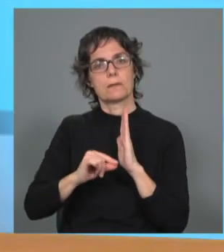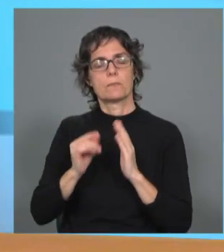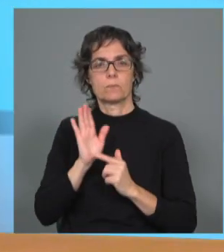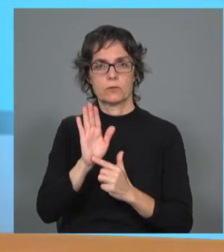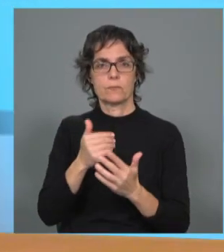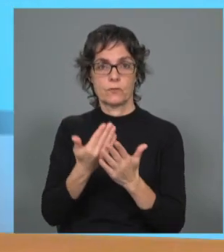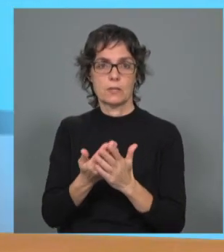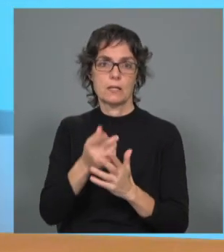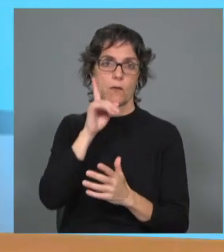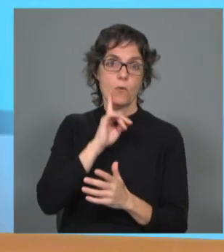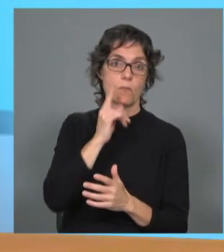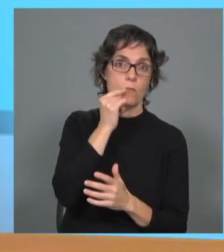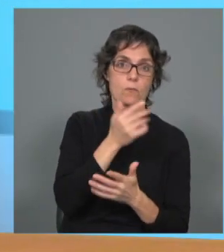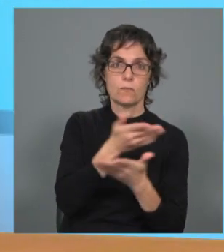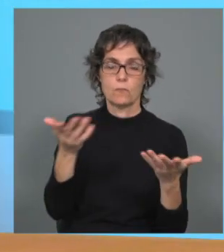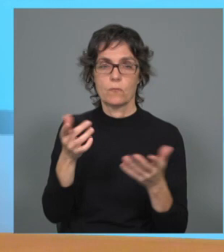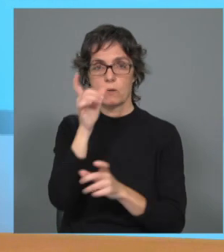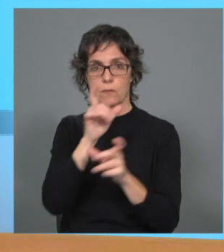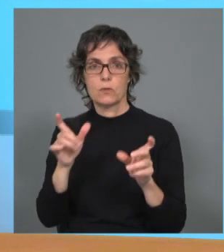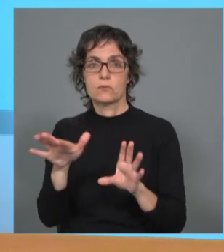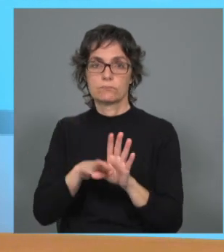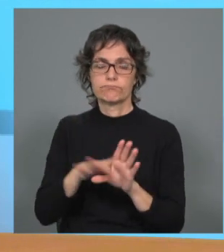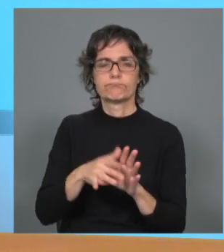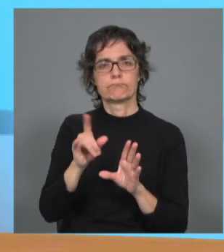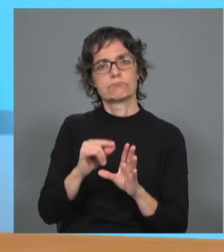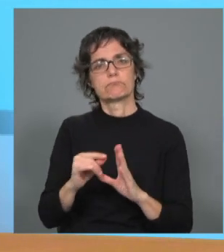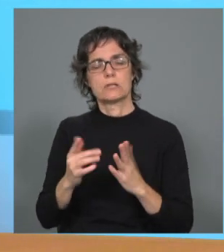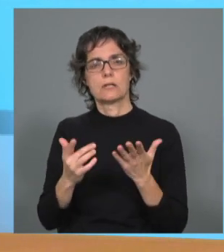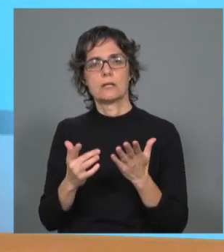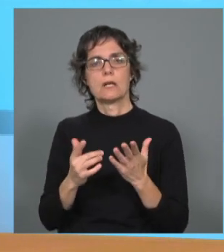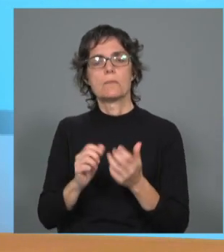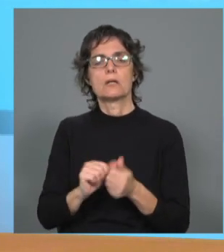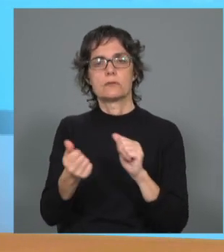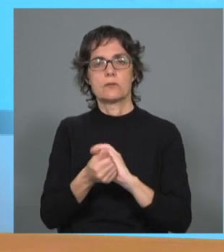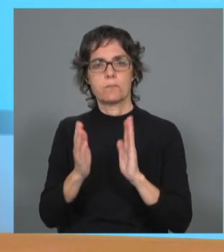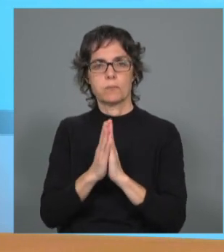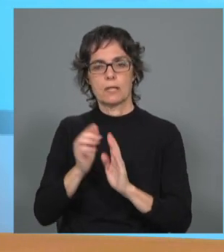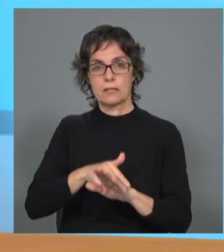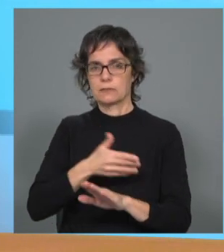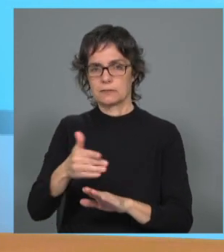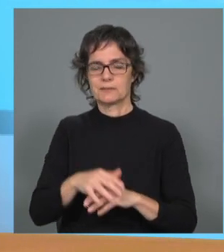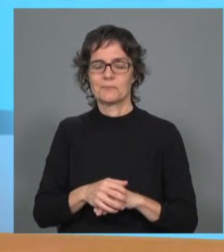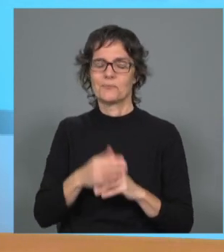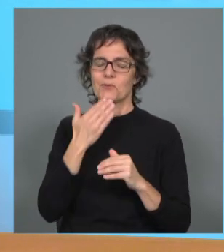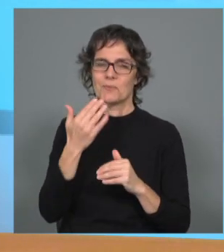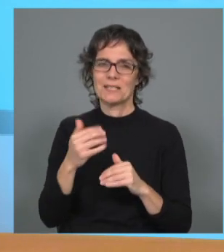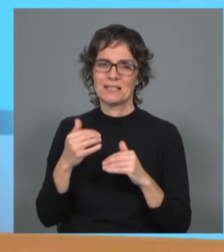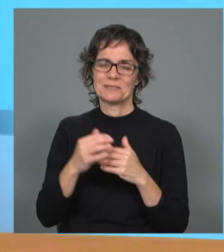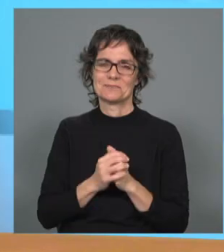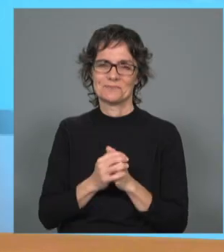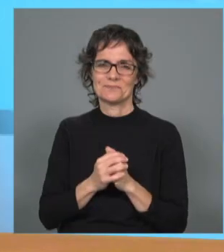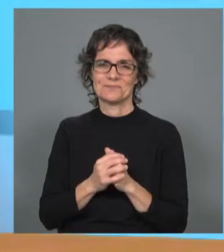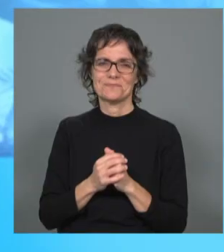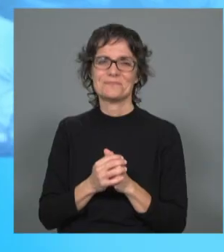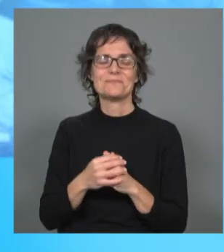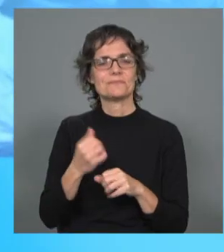mulheres ou homens, todos os leigos que possam colaborar para a transformação da Igreja neste tempo. Muito obrigado e felicidades para o